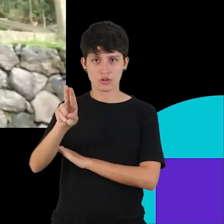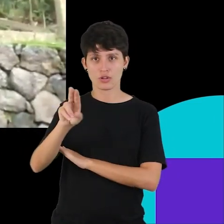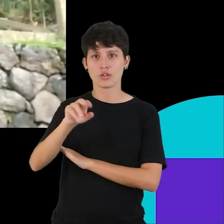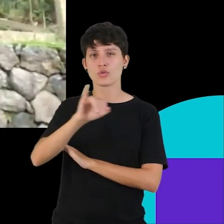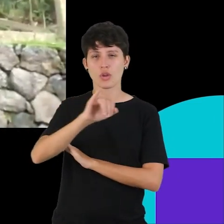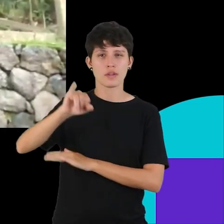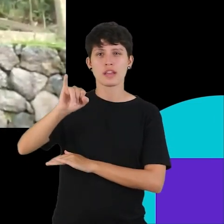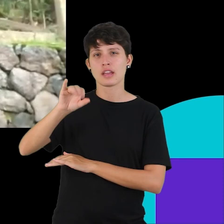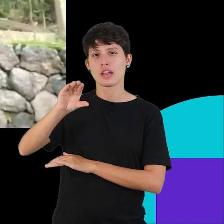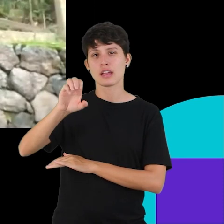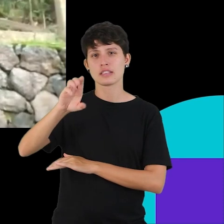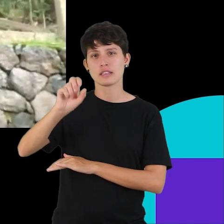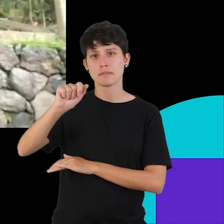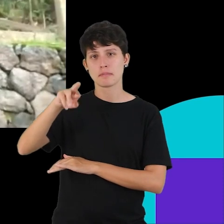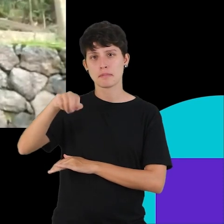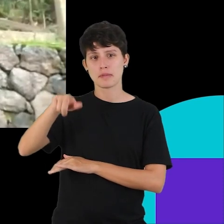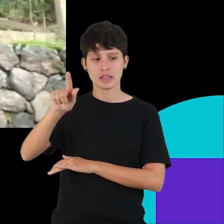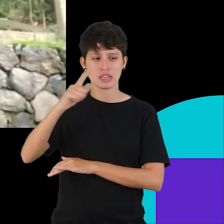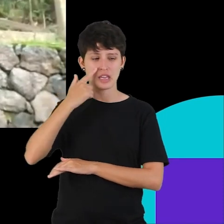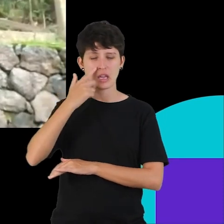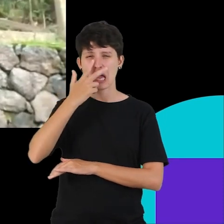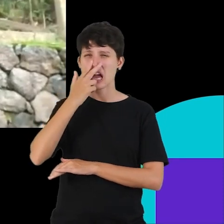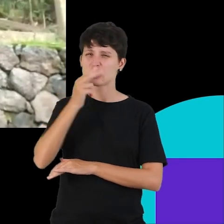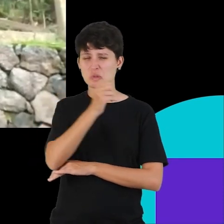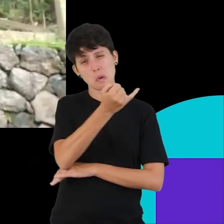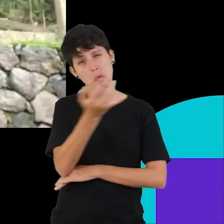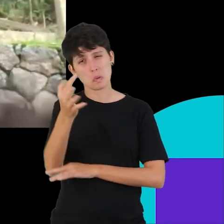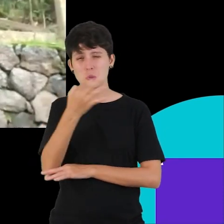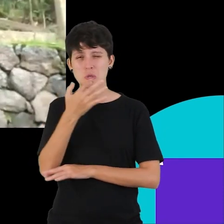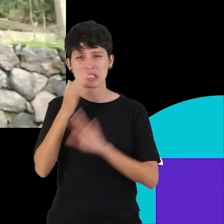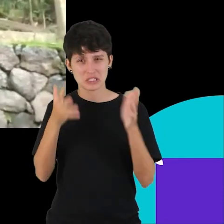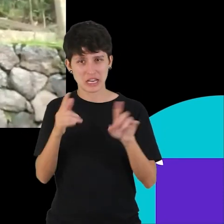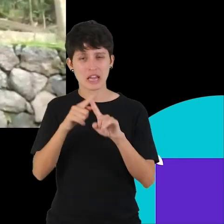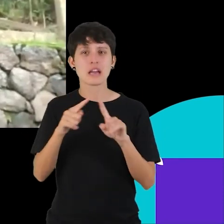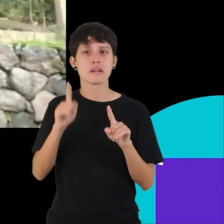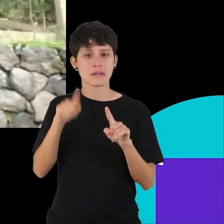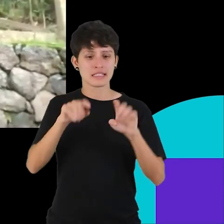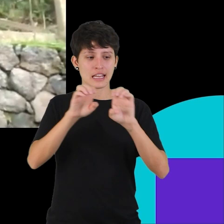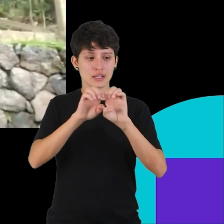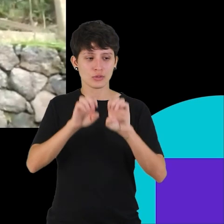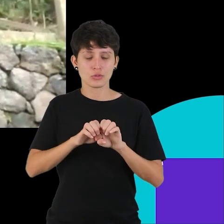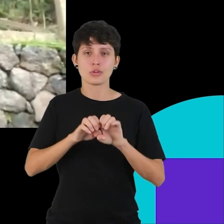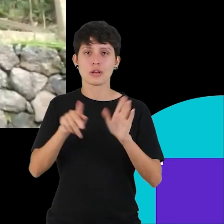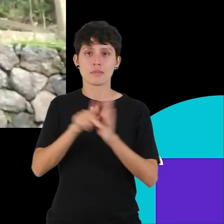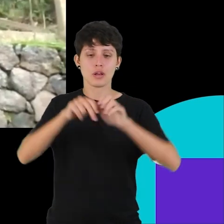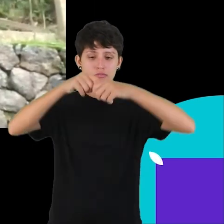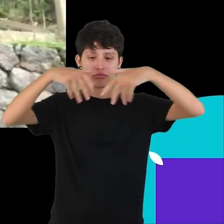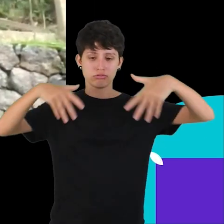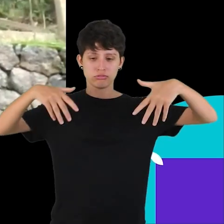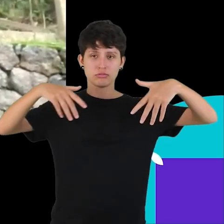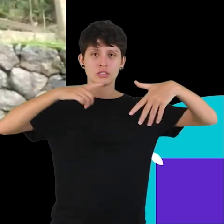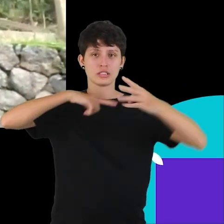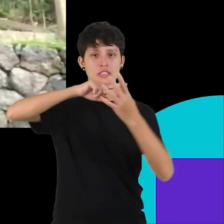essas fizeram desse jeito. Isso pode ser um ponto de alavancagem. E mudar esse ponto pode gerar uma mudança sistêmica. Qual que é o